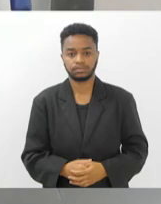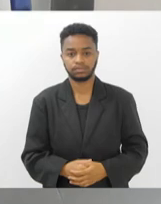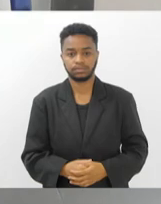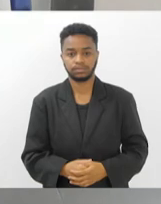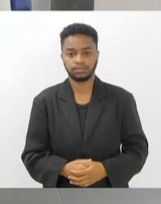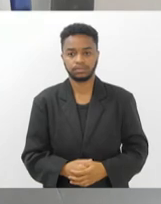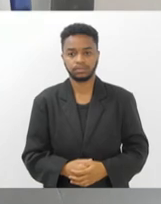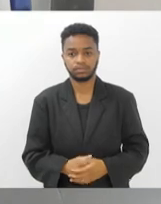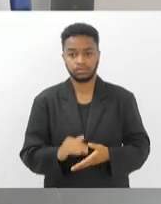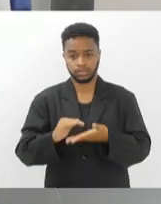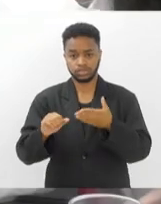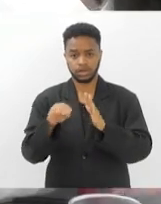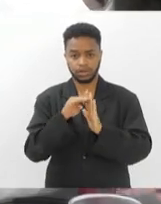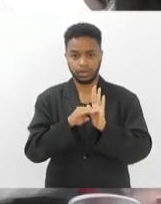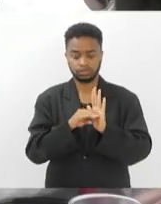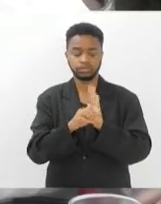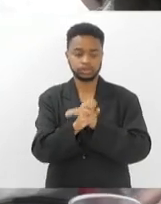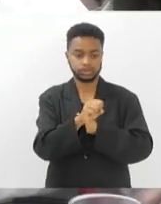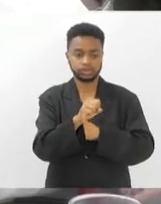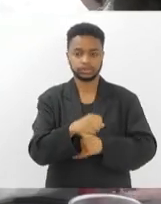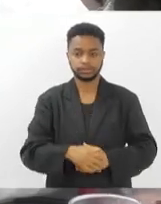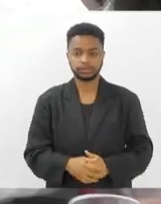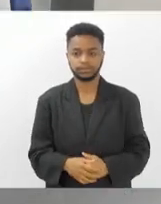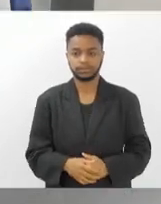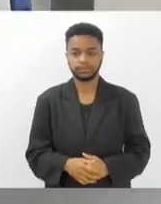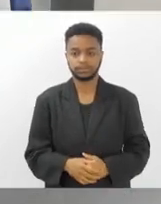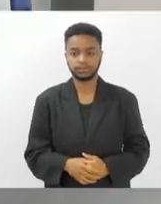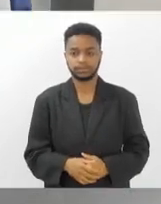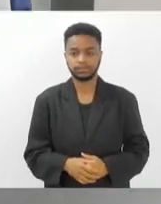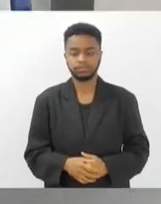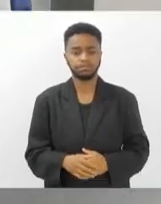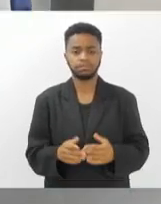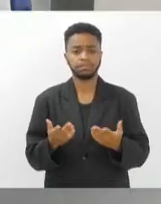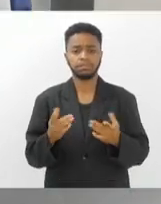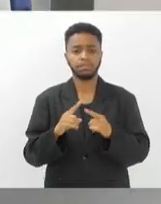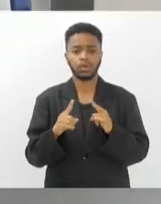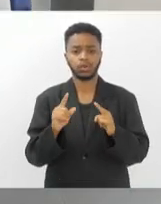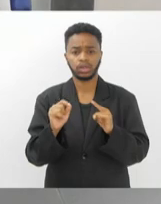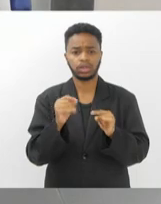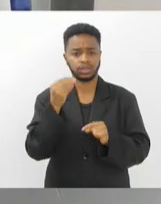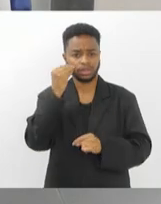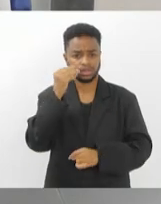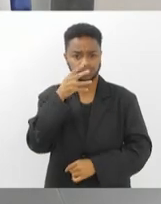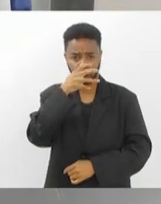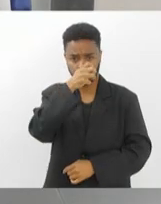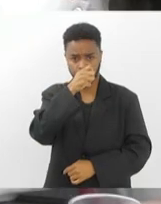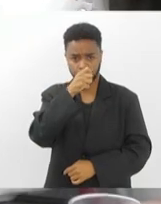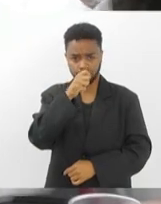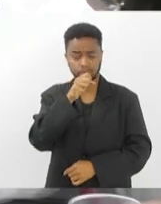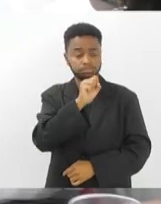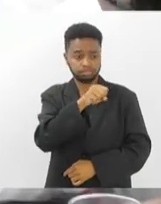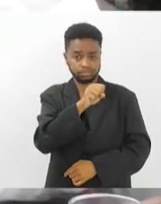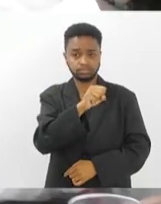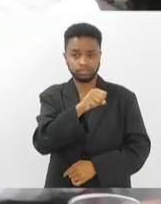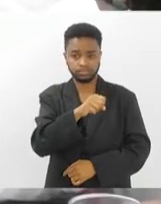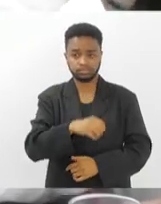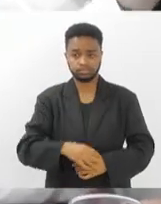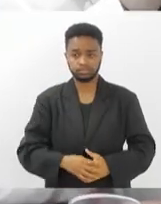pauta. Vai retirar, então? Isso, por favor. Mas o quê? Vossa Excelência vai tentar salvar o projeto?